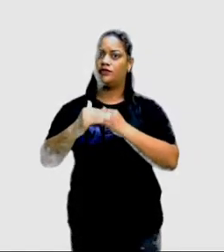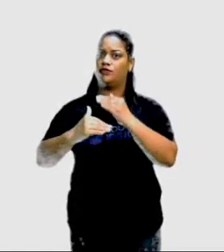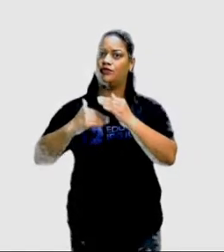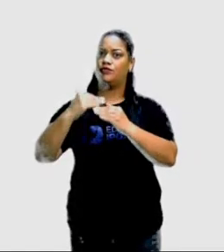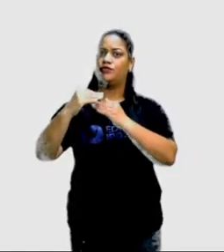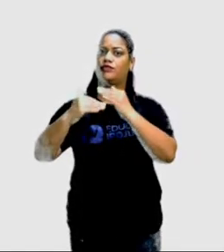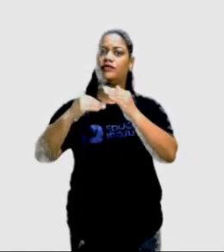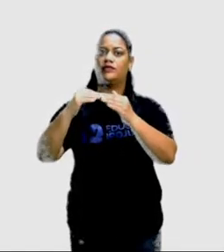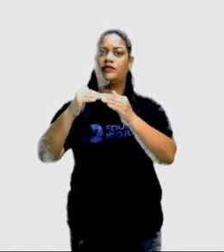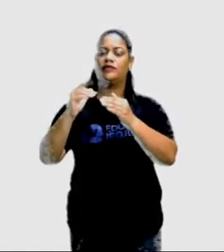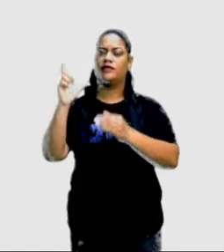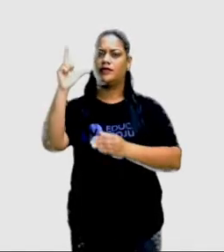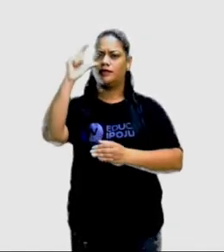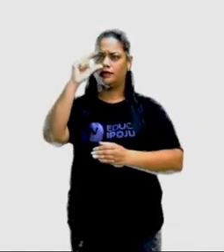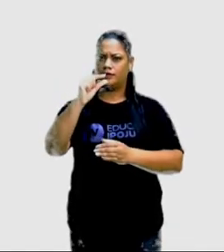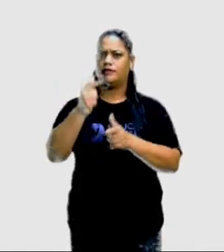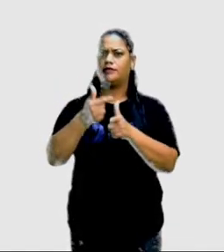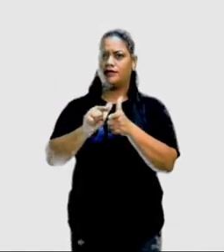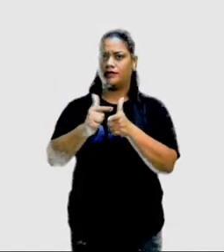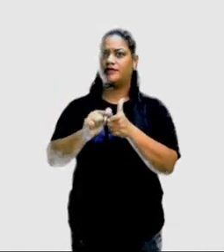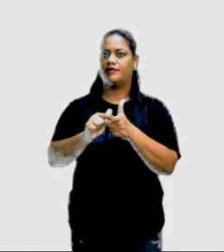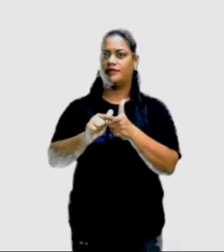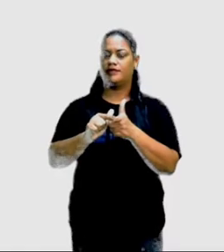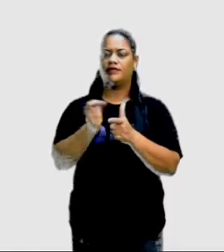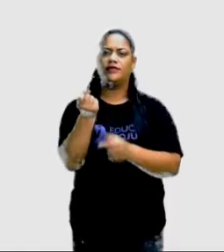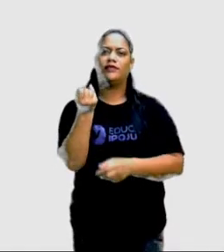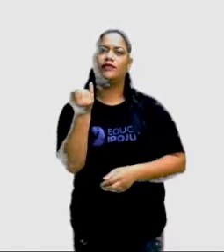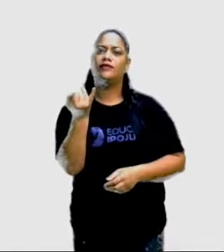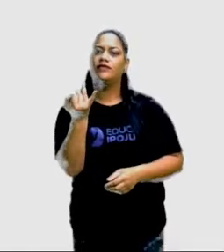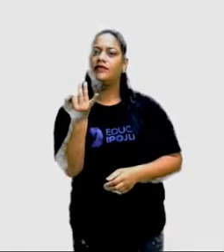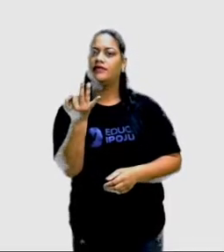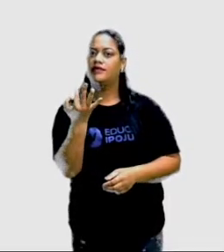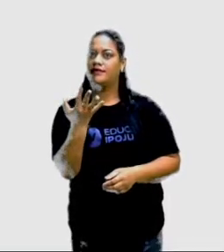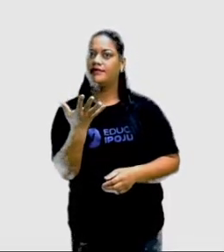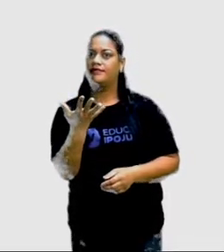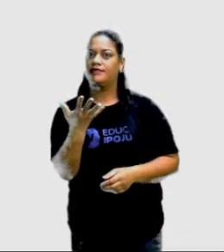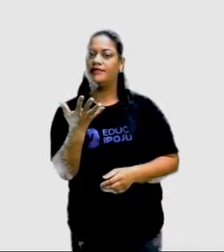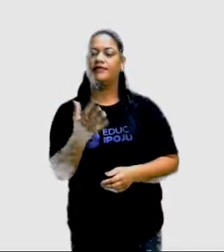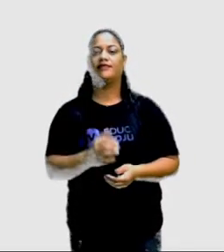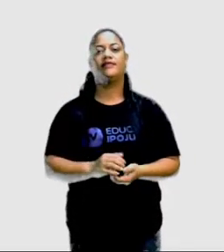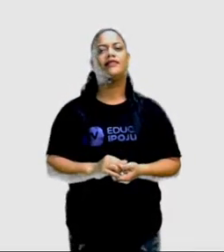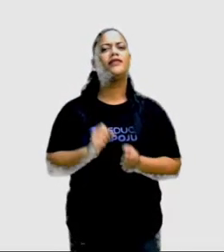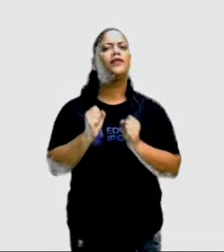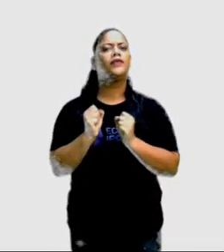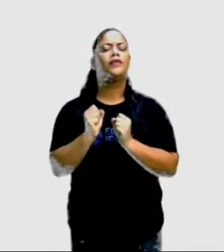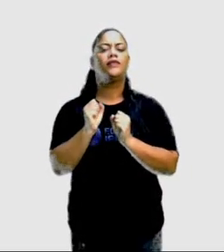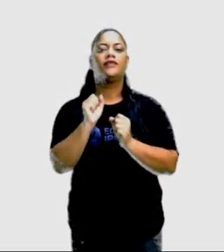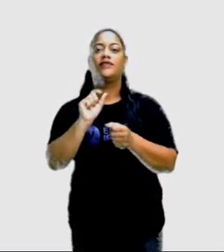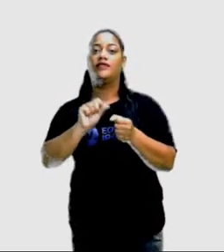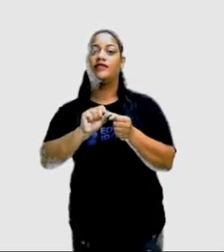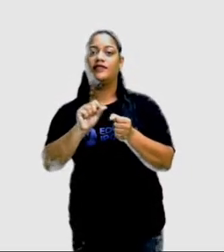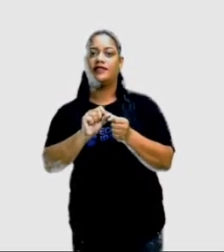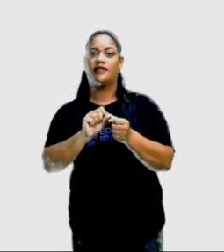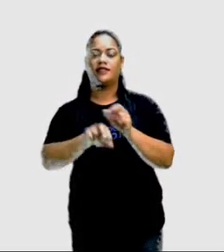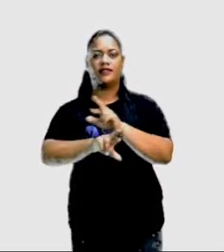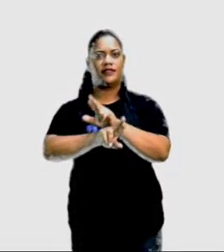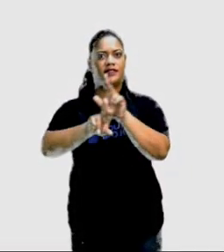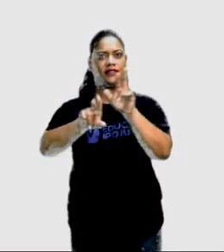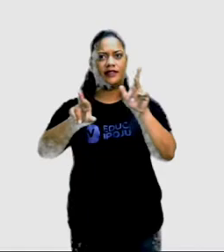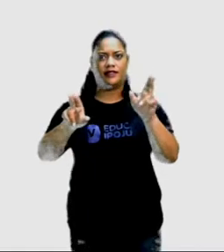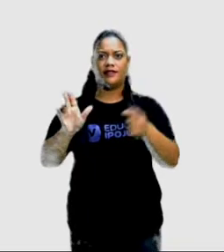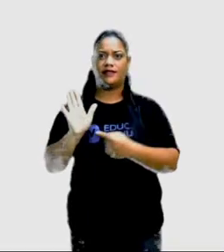resolver pequenos problemas de contagem. Como é que podemos fazer isso? Conhecendo formas diversas